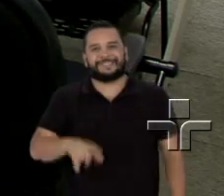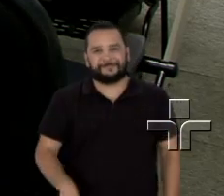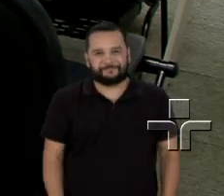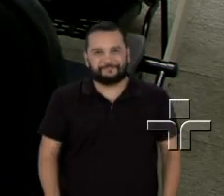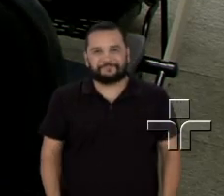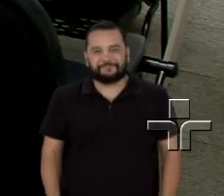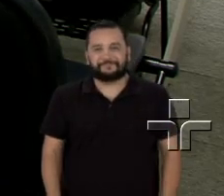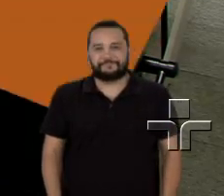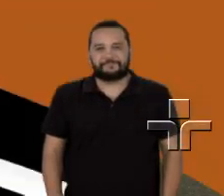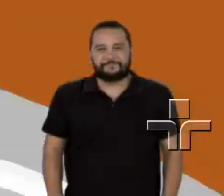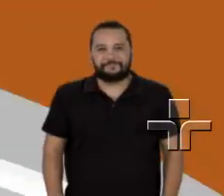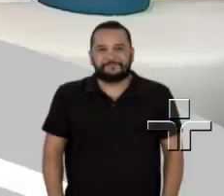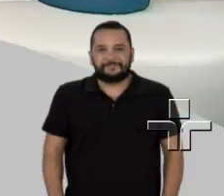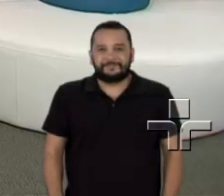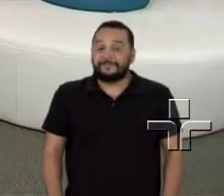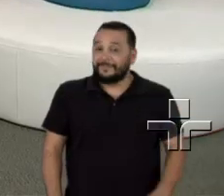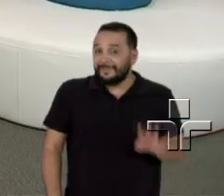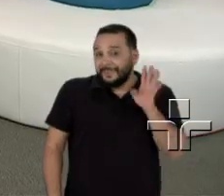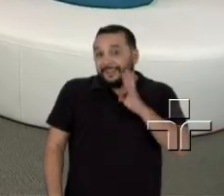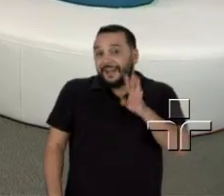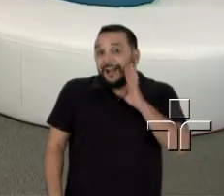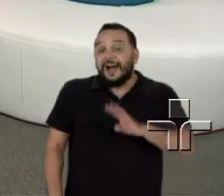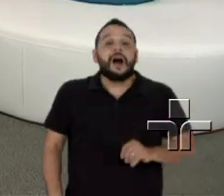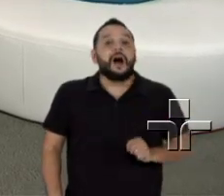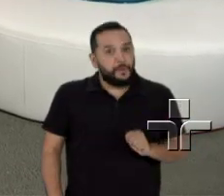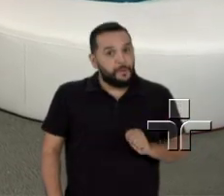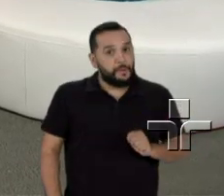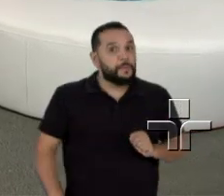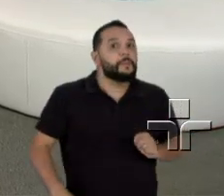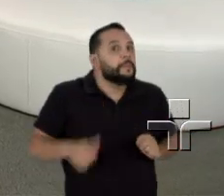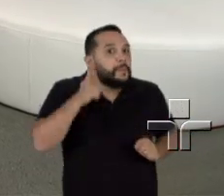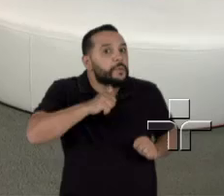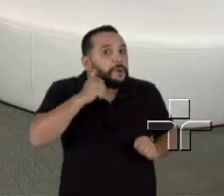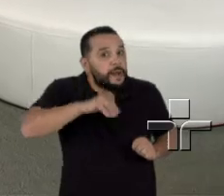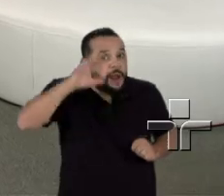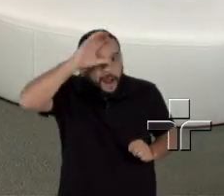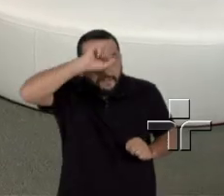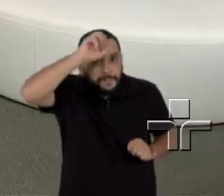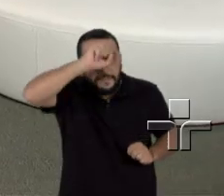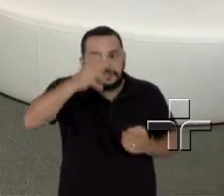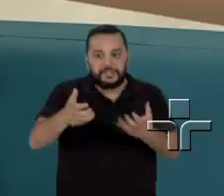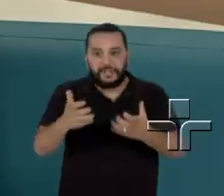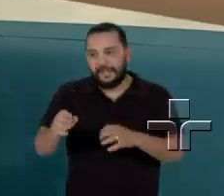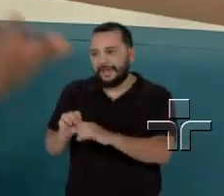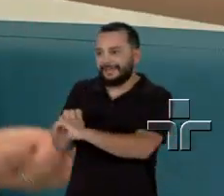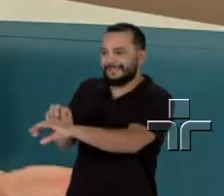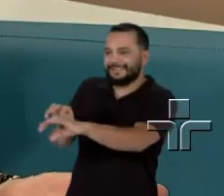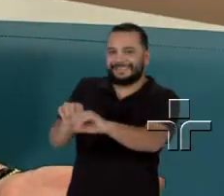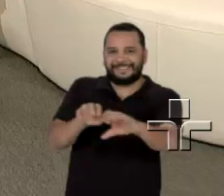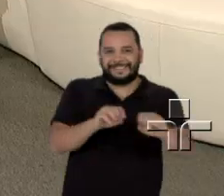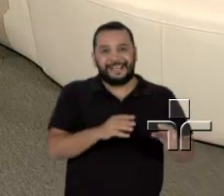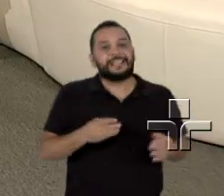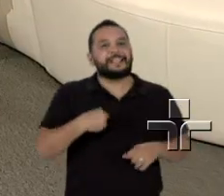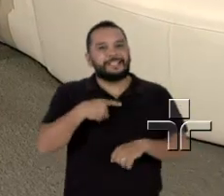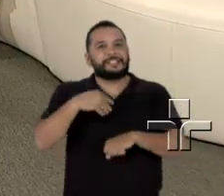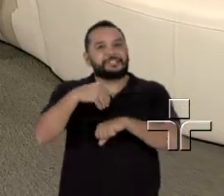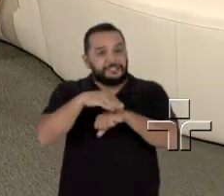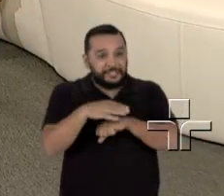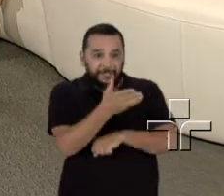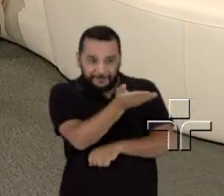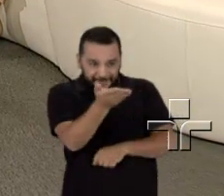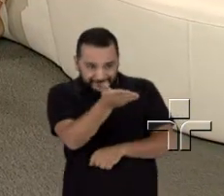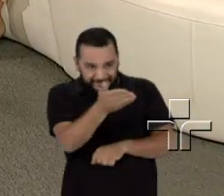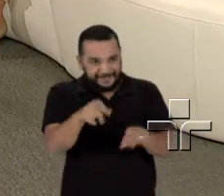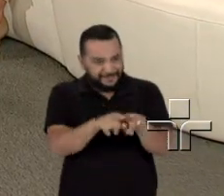é legal ver que as mulheres aprendem depois querem ensinar para outras mulheres ea gente tem muitas dicas de vocês e que vocês também